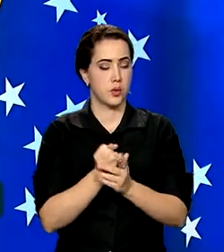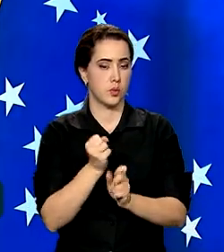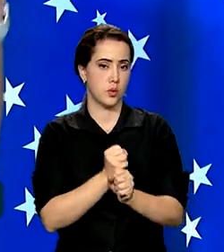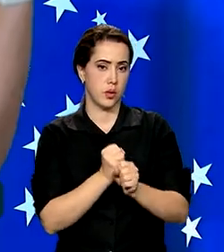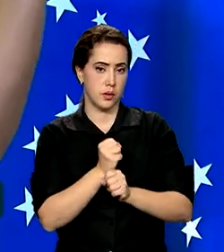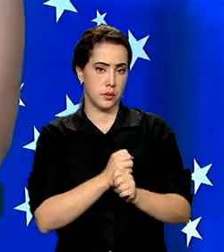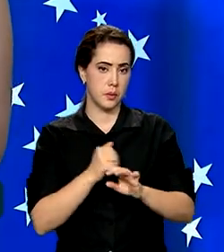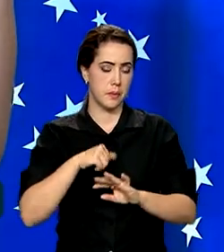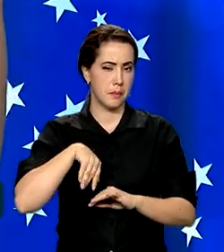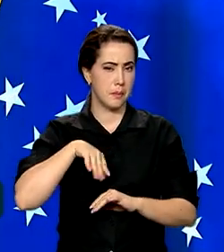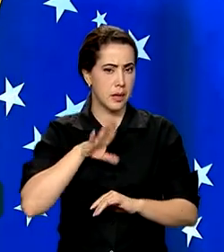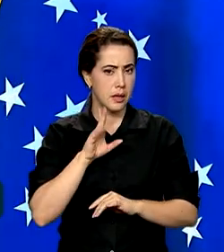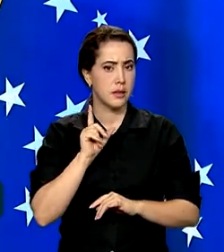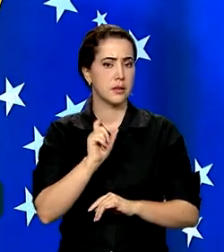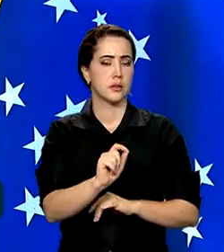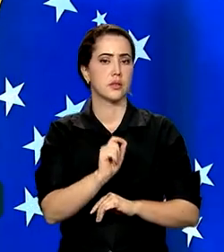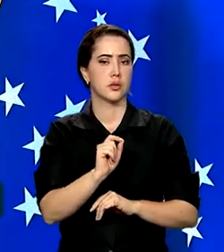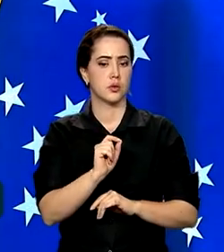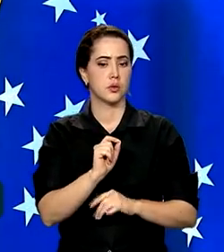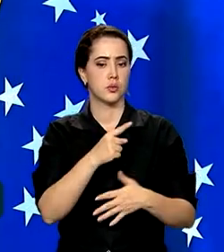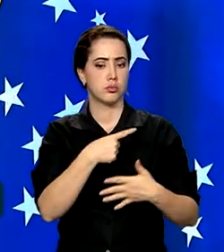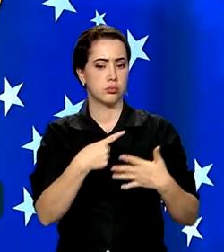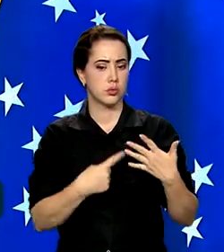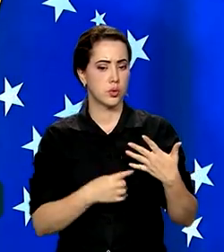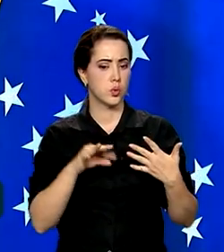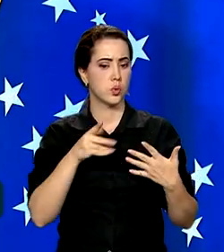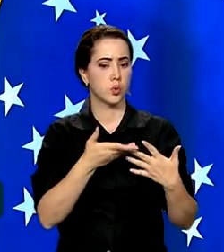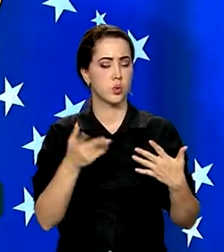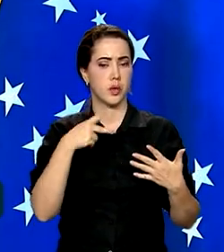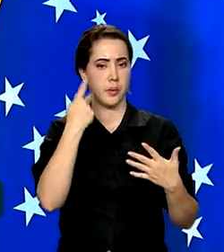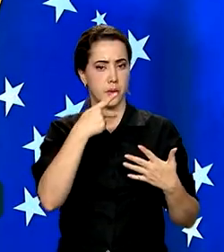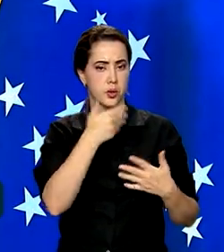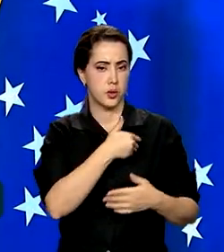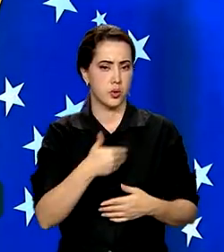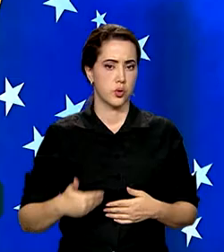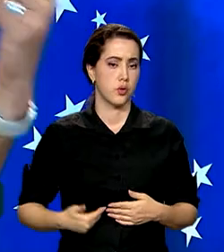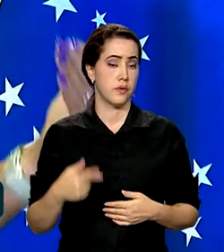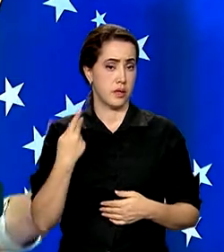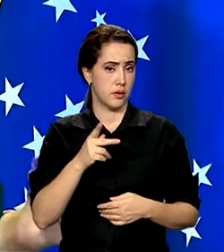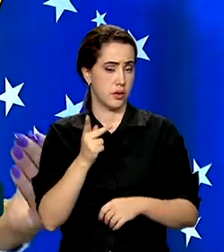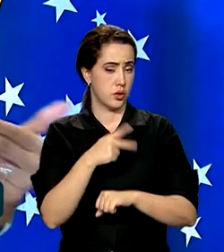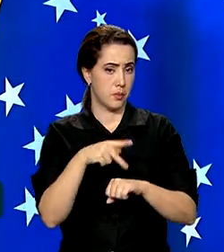além da gente pautar todas as emergências e lidar com tudo que é política pública nesse país,